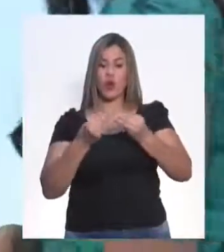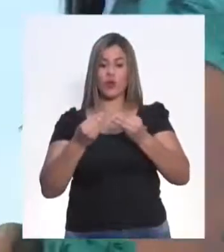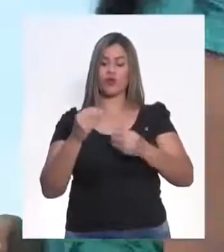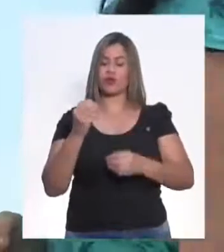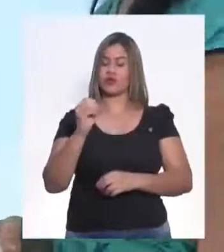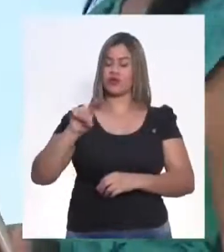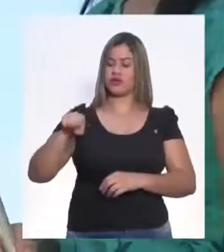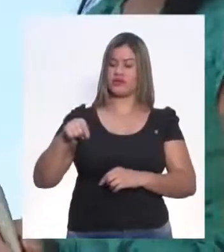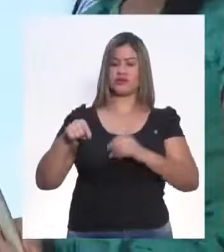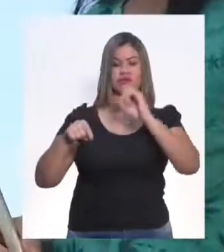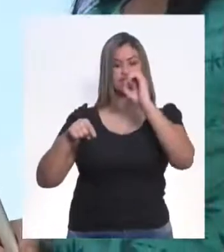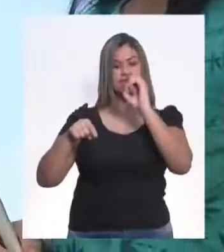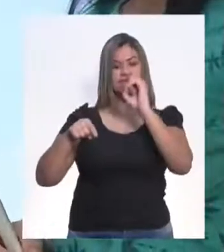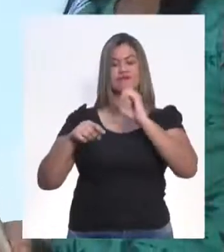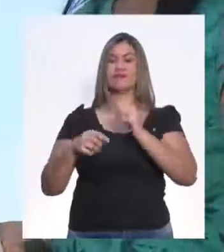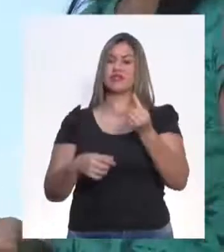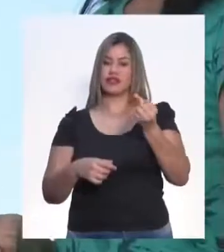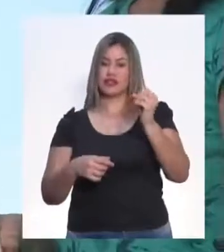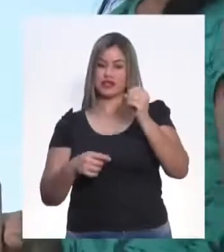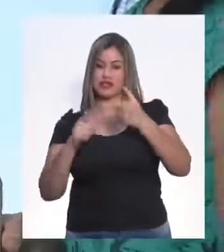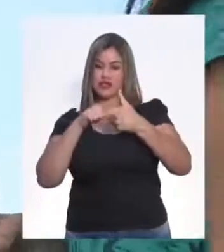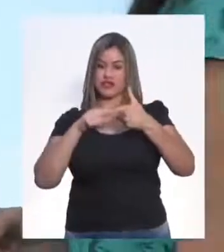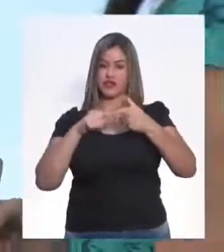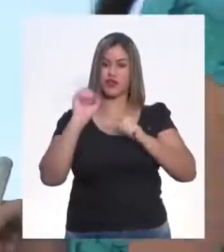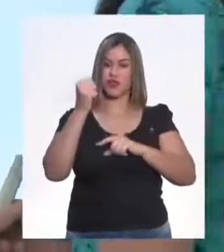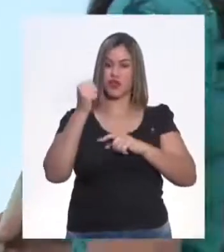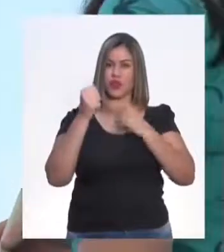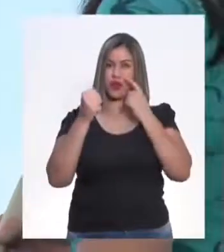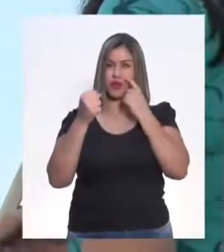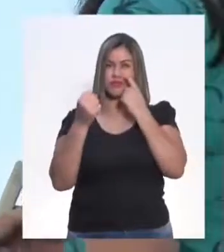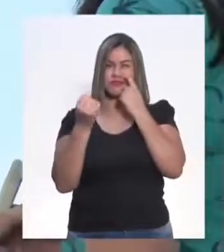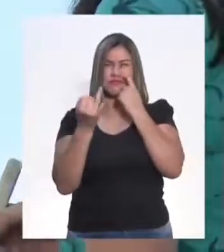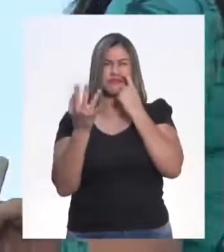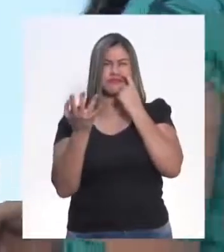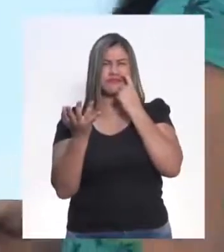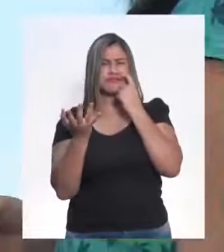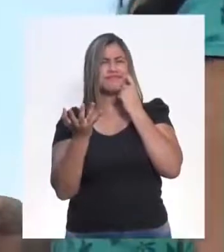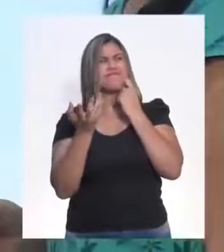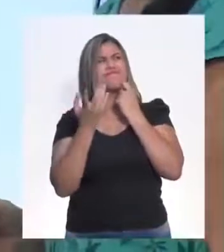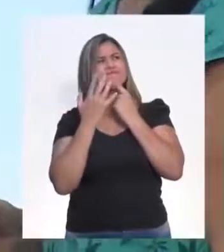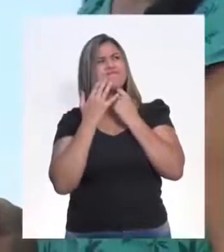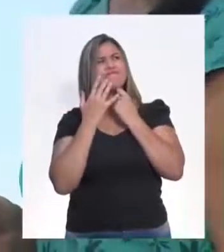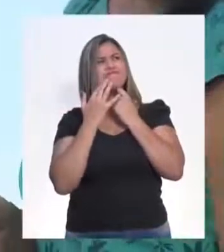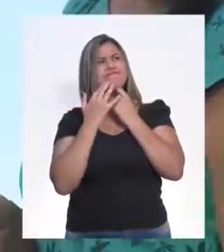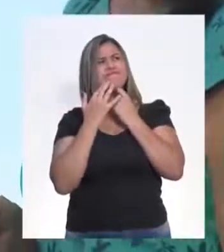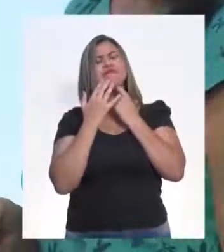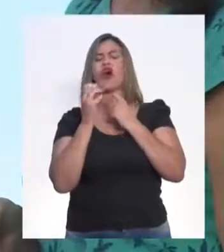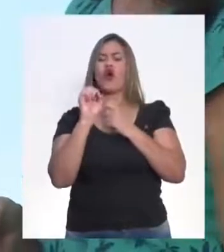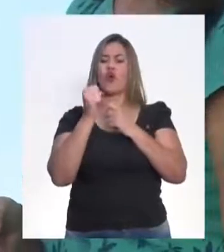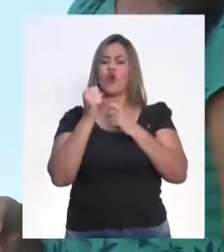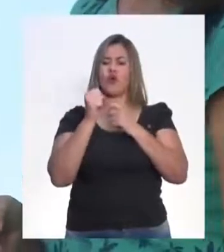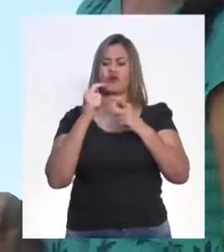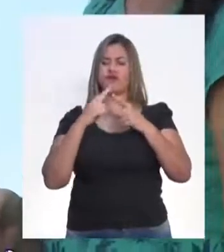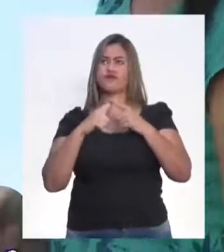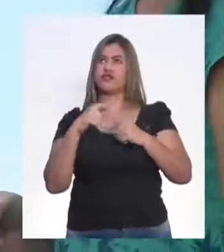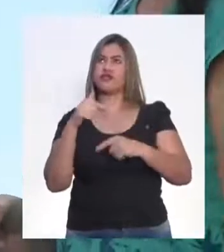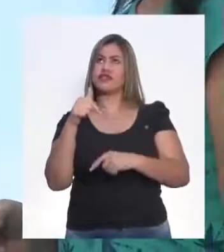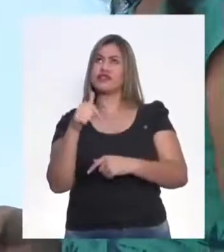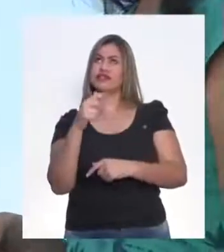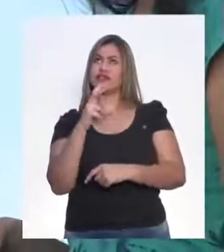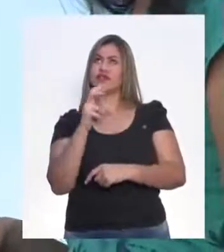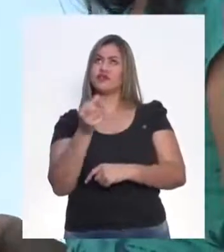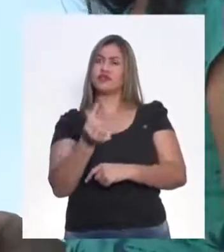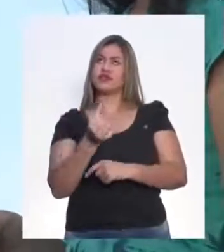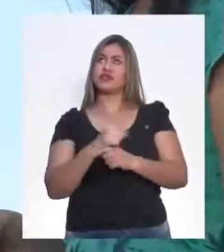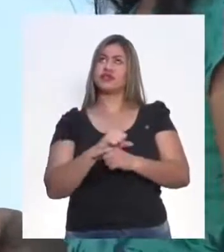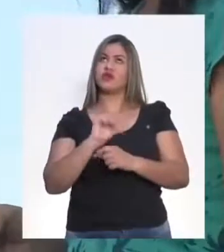0,0. 60 dá. Vamos lembrar da tabuada do 8? 8 vezes 7, 56. 8